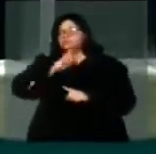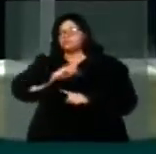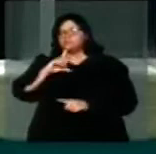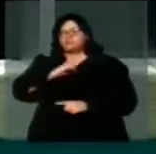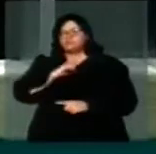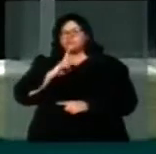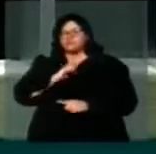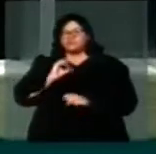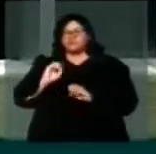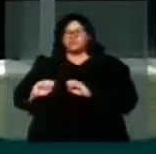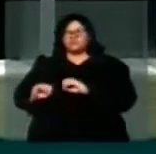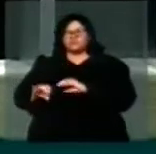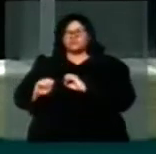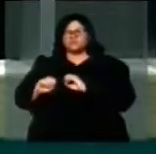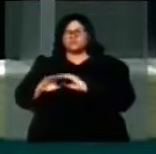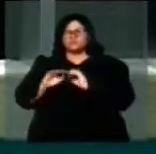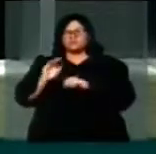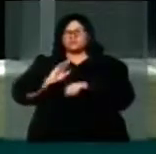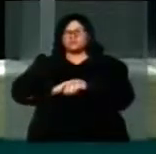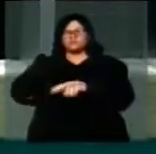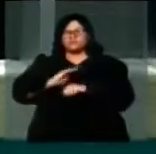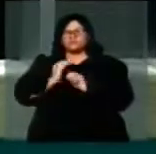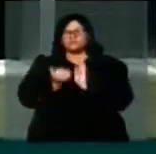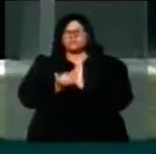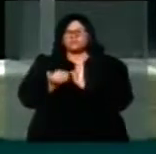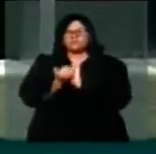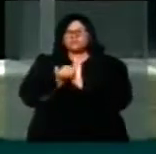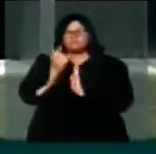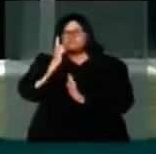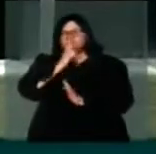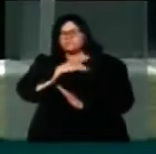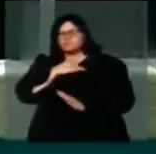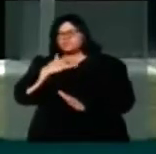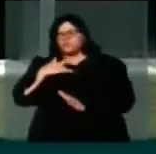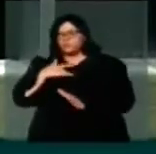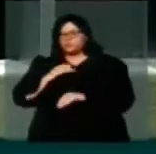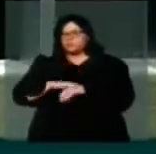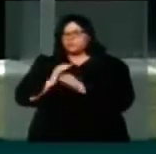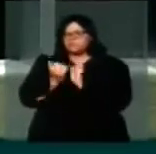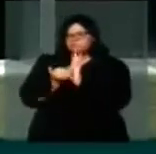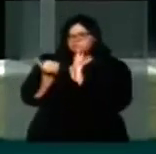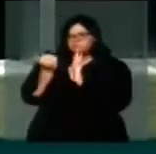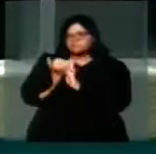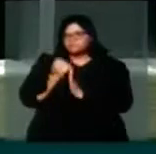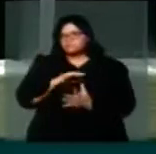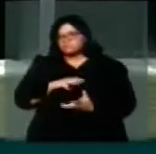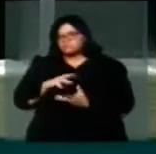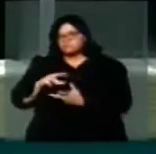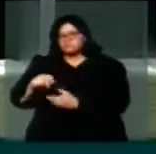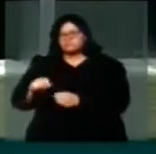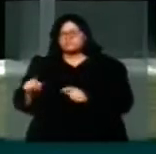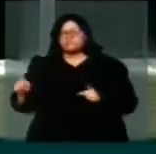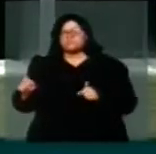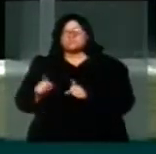educações mais avançadas do mundo, um sistema de saúde dos mais avançados do mundo e